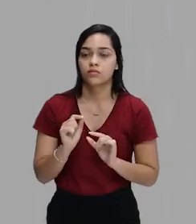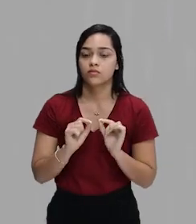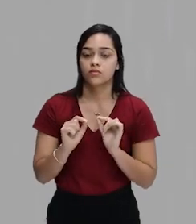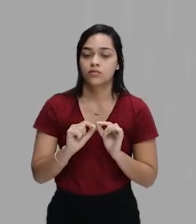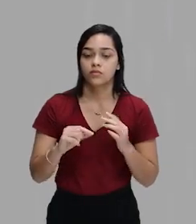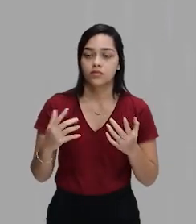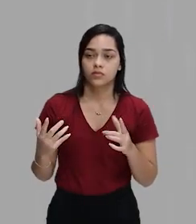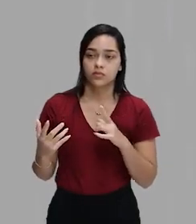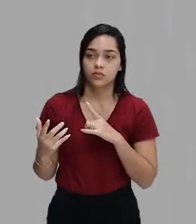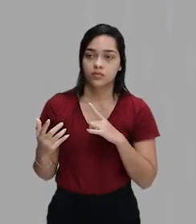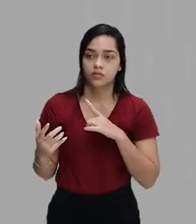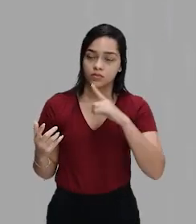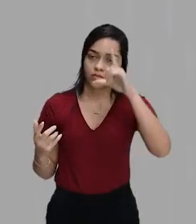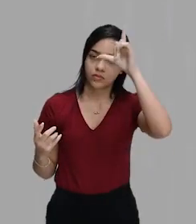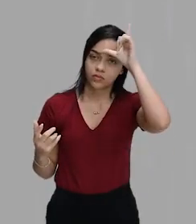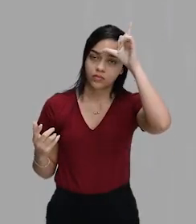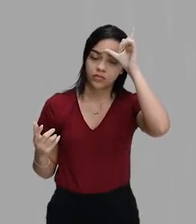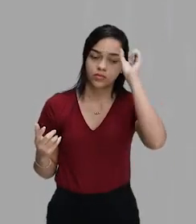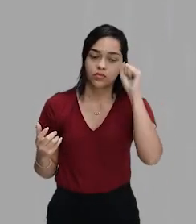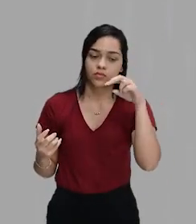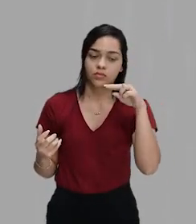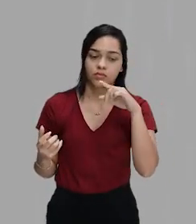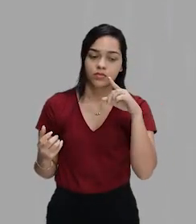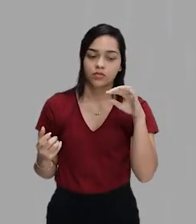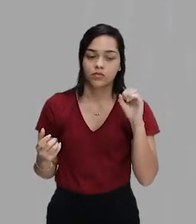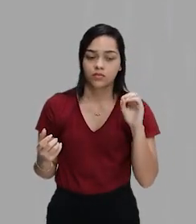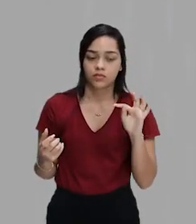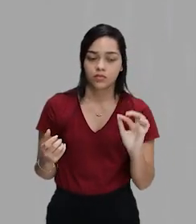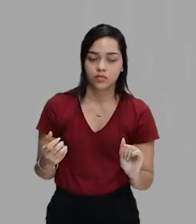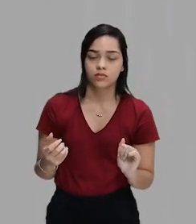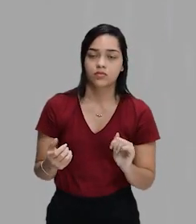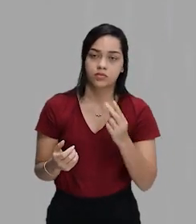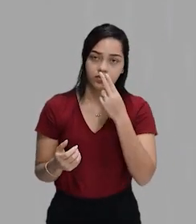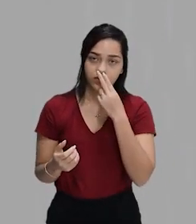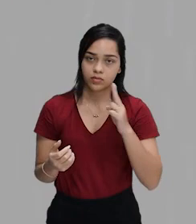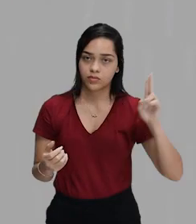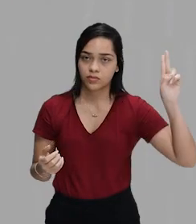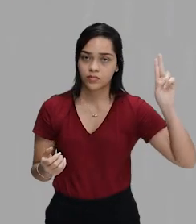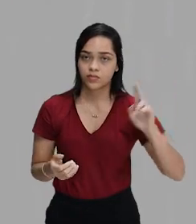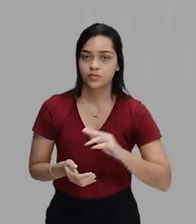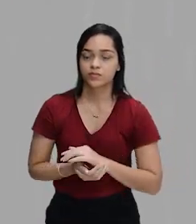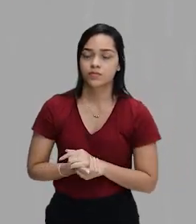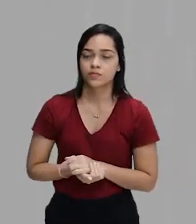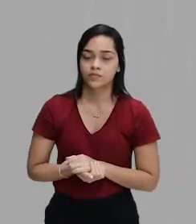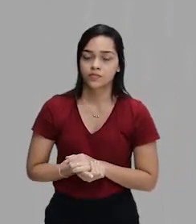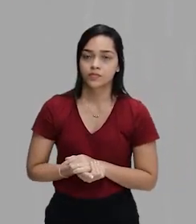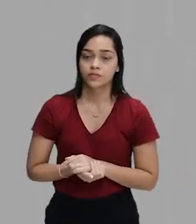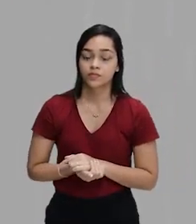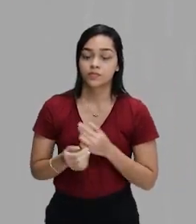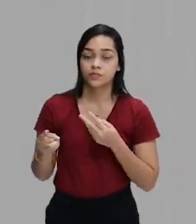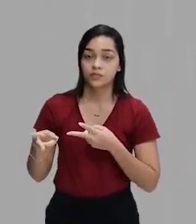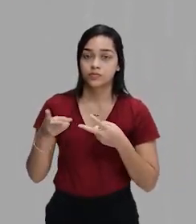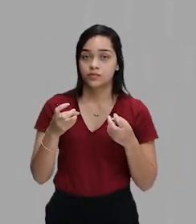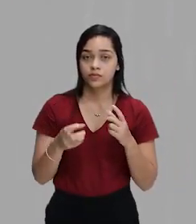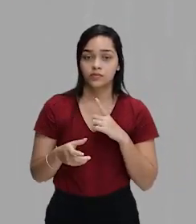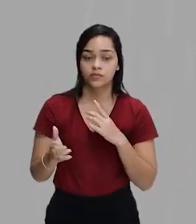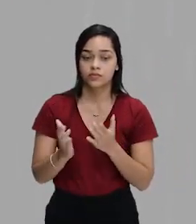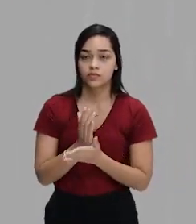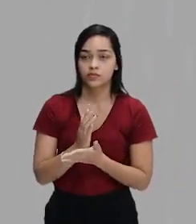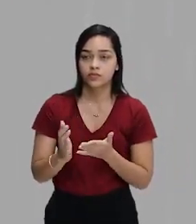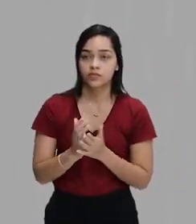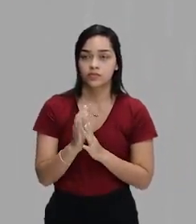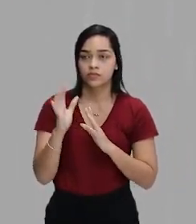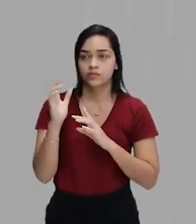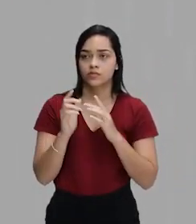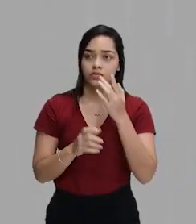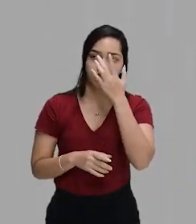por parte dessa Alemanha nazista hitleriana. Então, observa que alguns autores